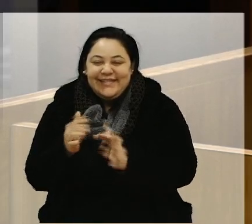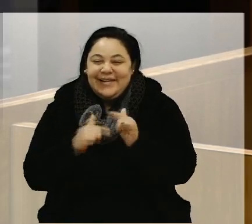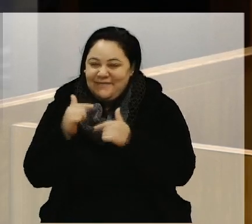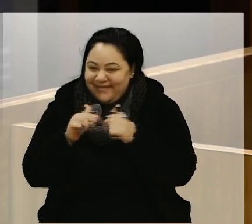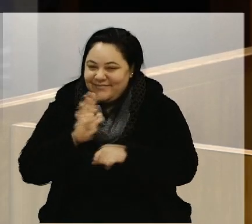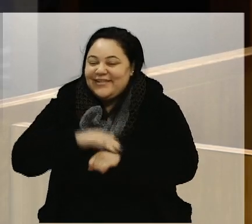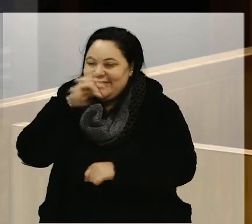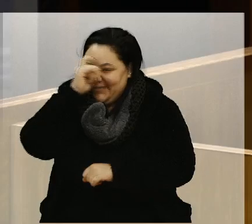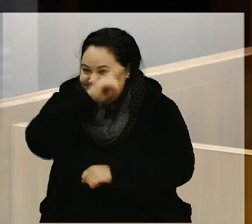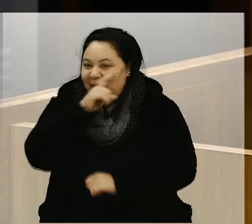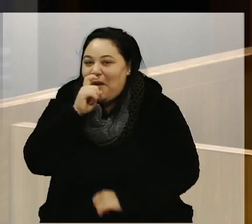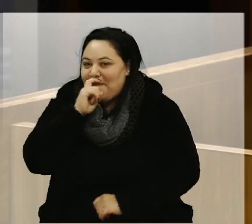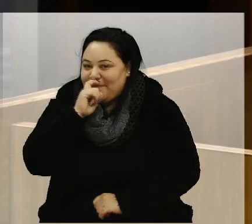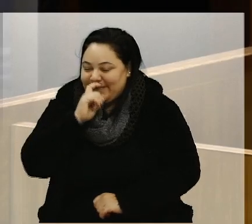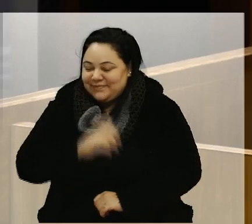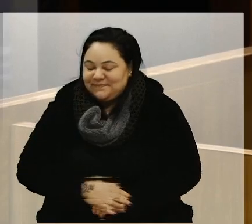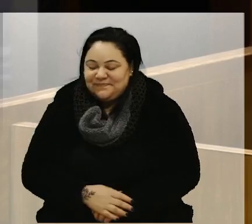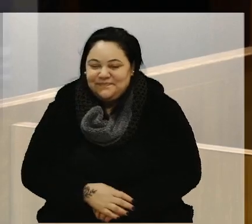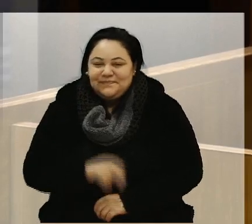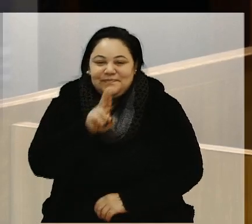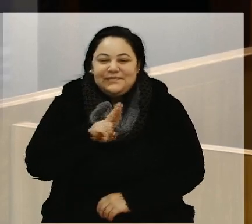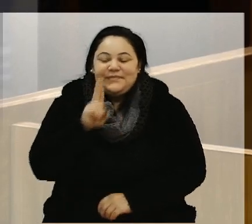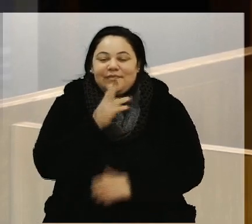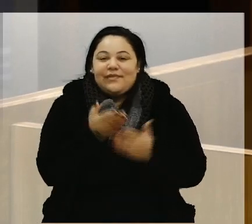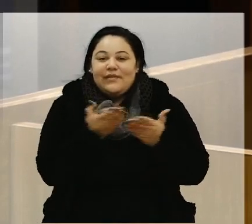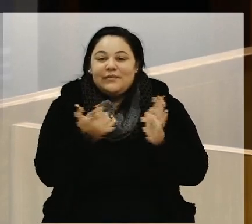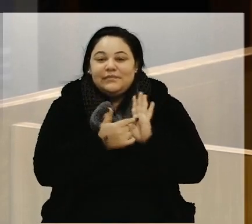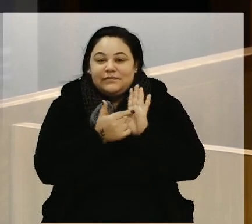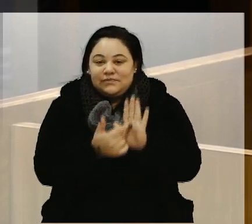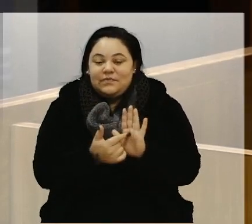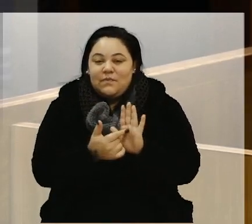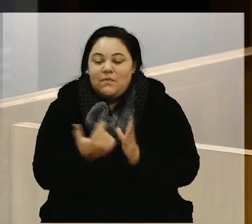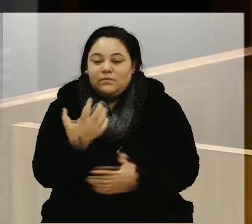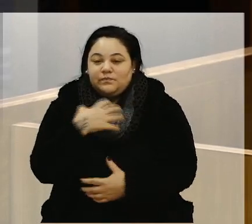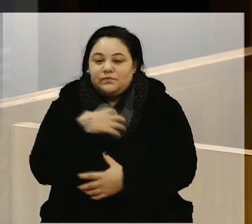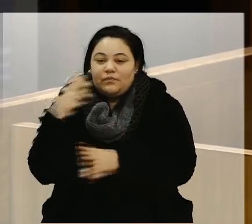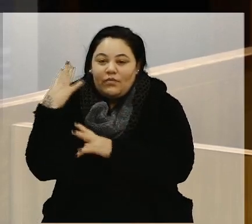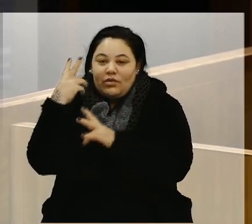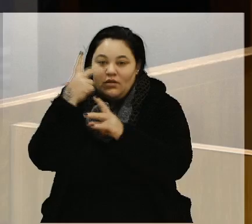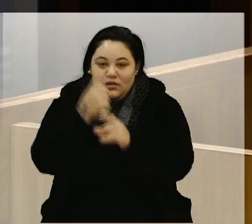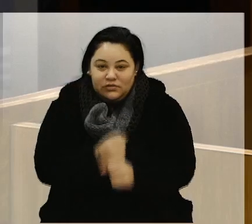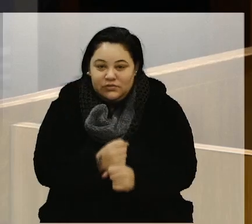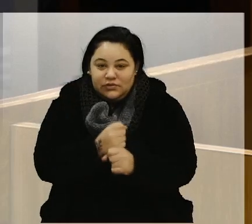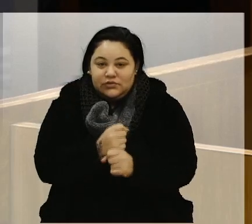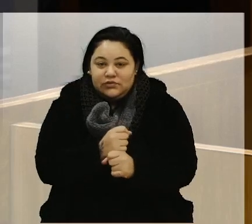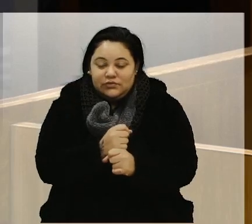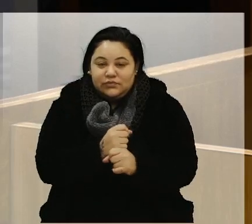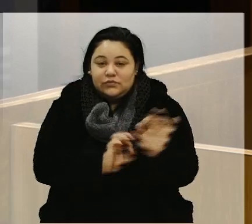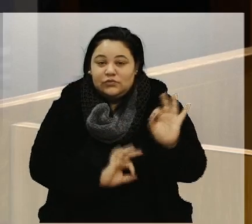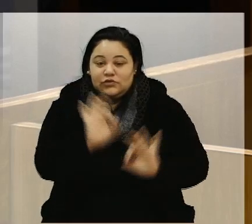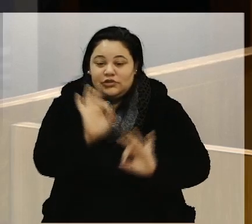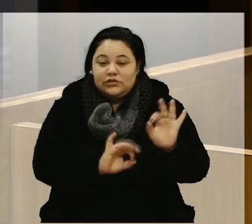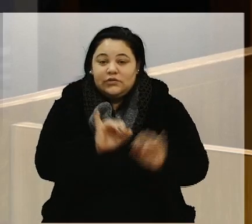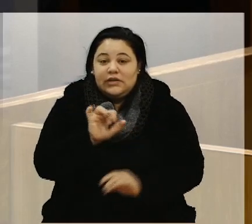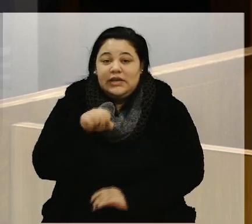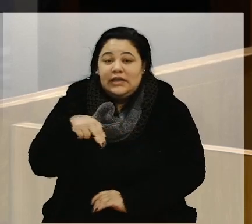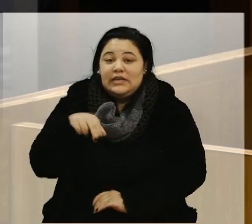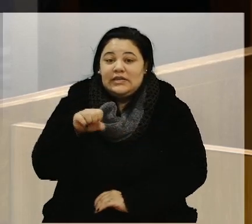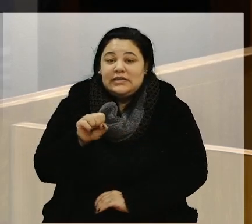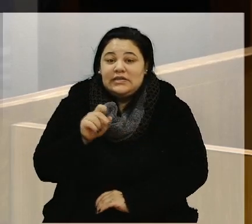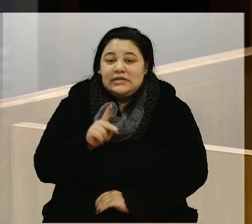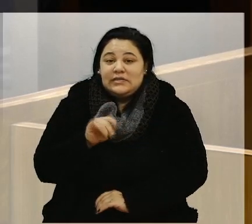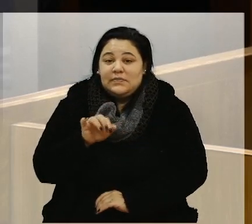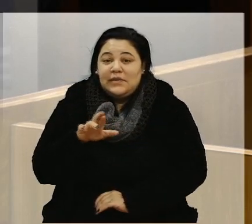Utilizo esse nobre espaço para apresentar de forma resumida o projeto Inspirar 365, muito além da corrida. O